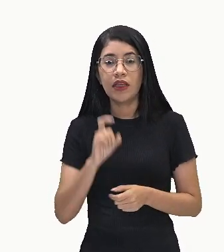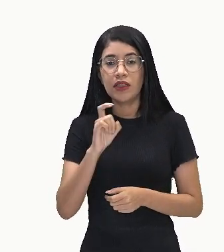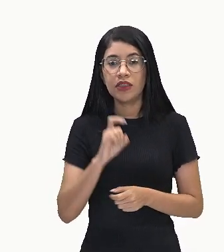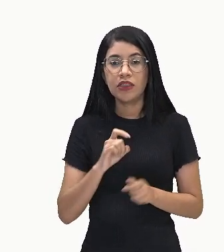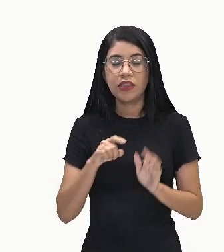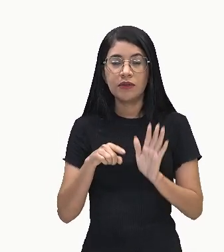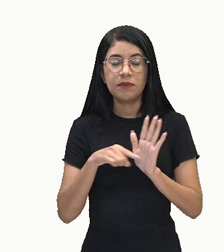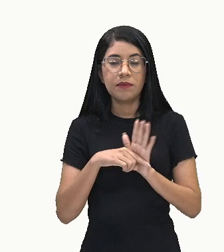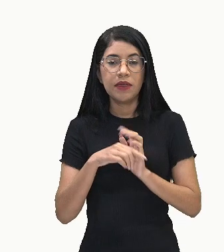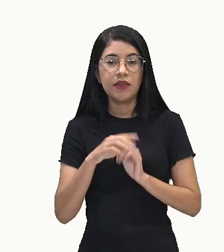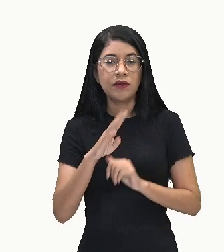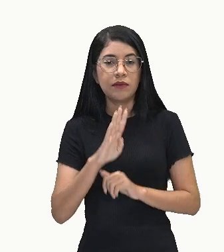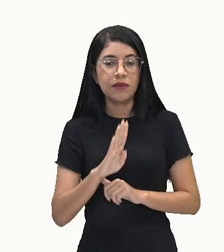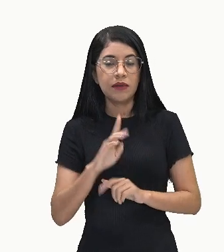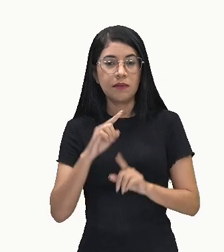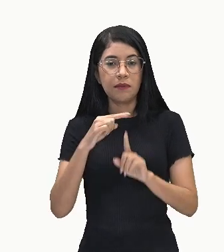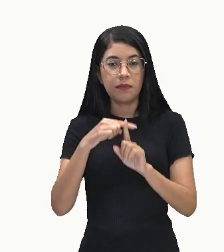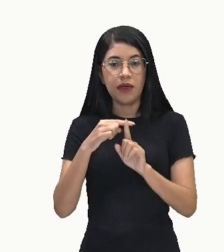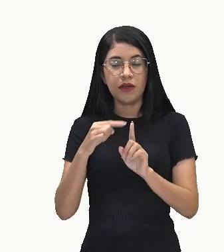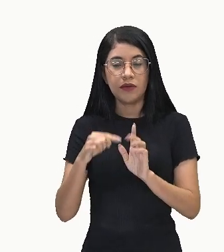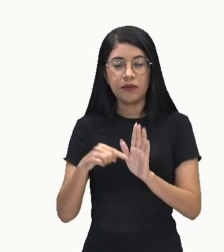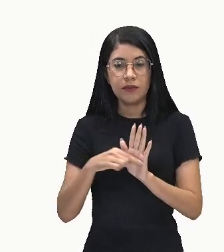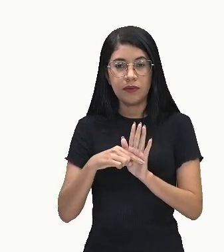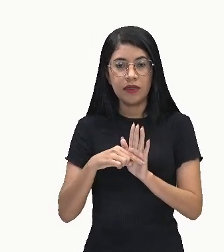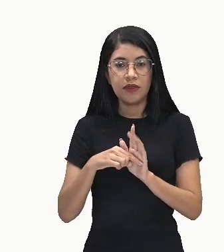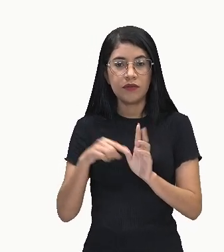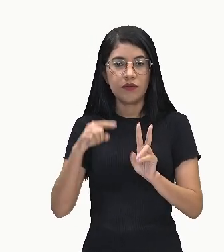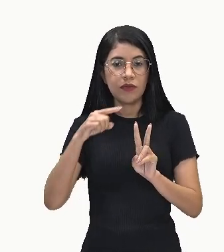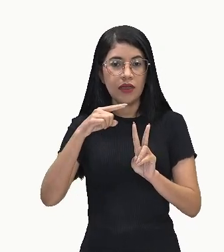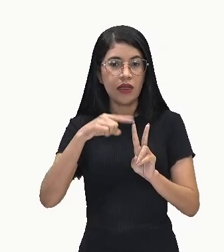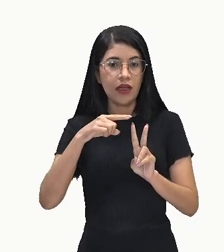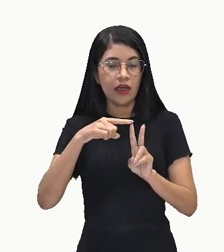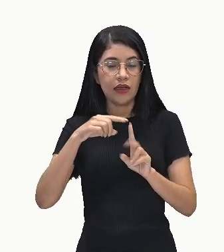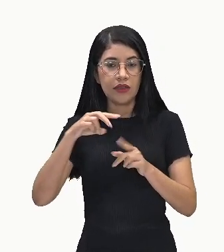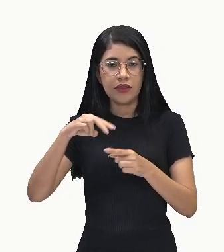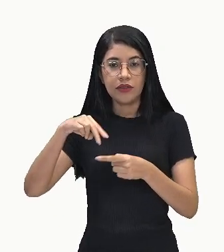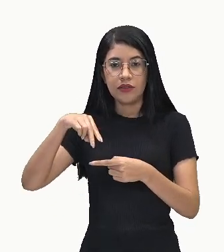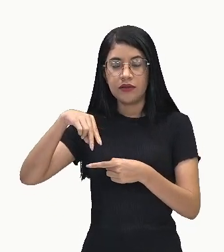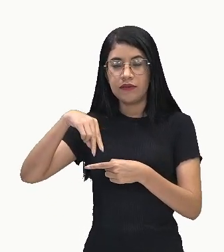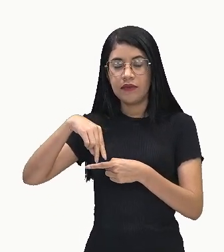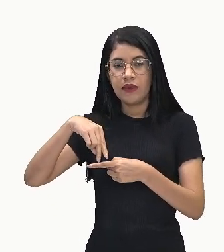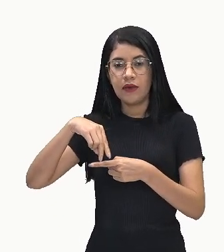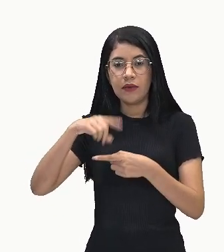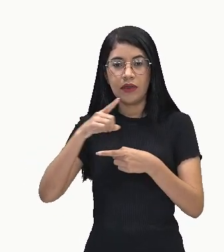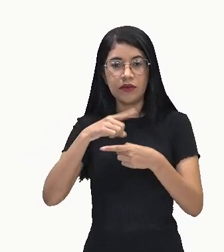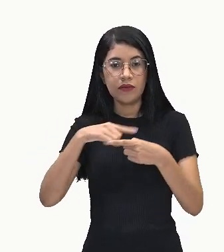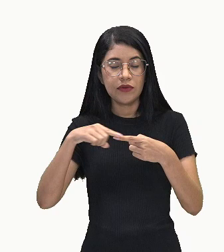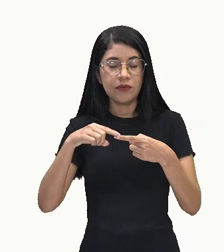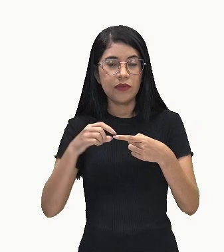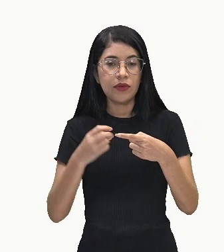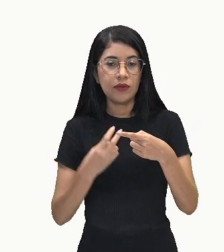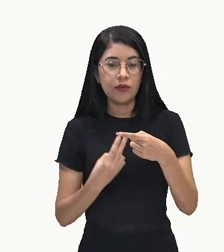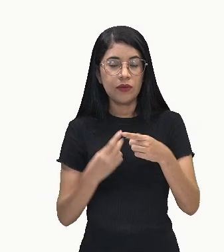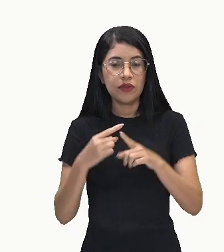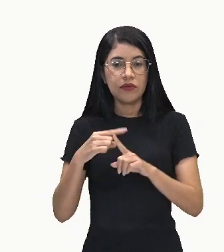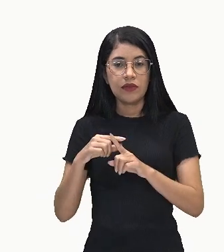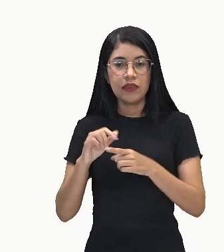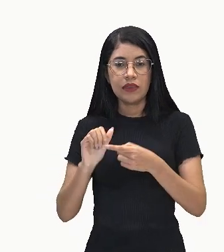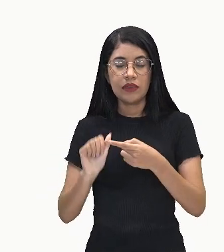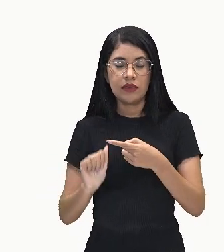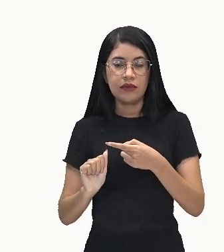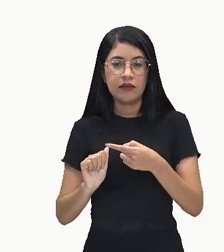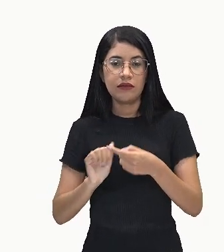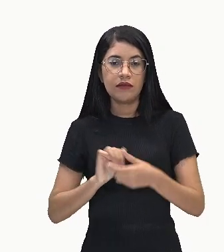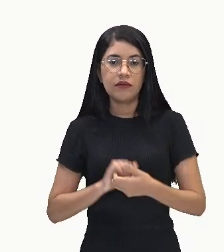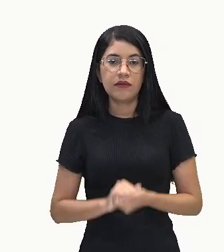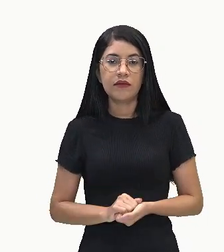b mais ou menos raiz de quem? De delta. Tudo isso dividido por 2, que